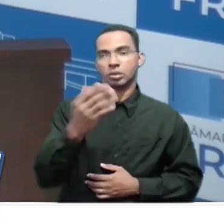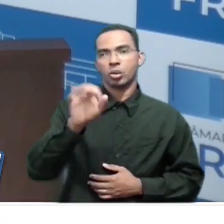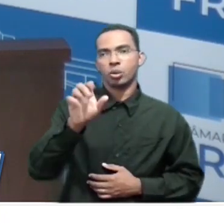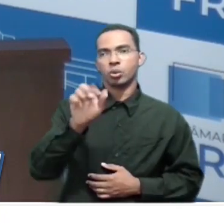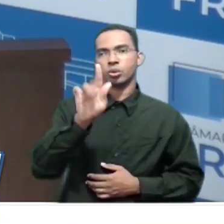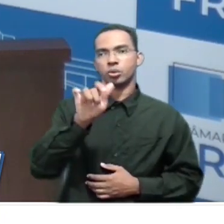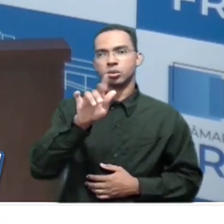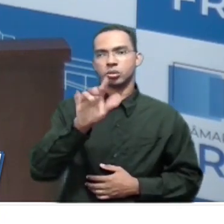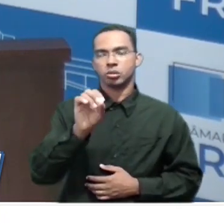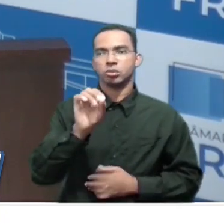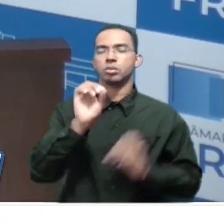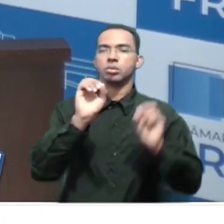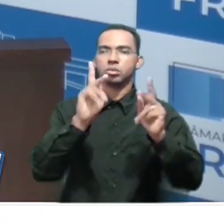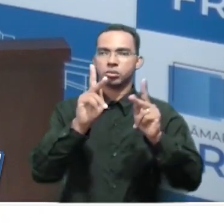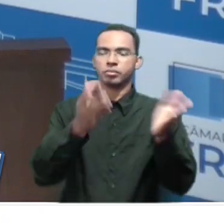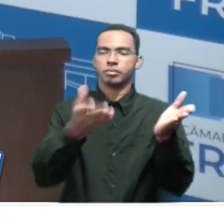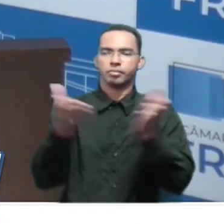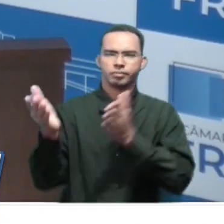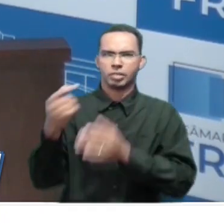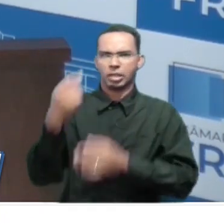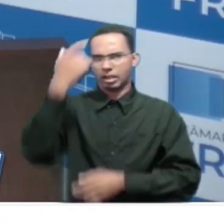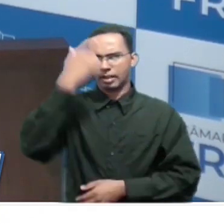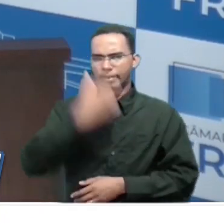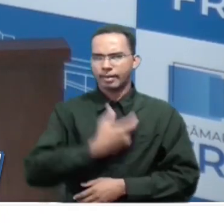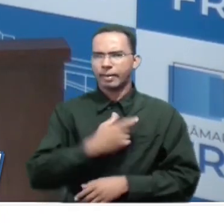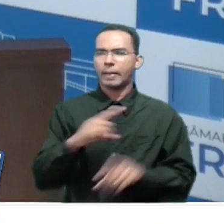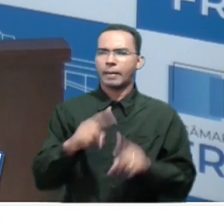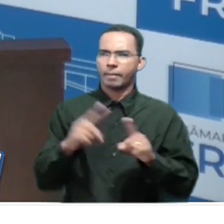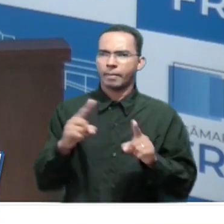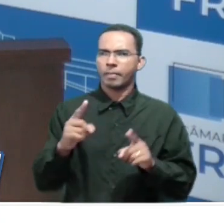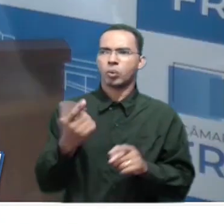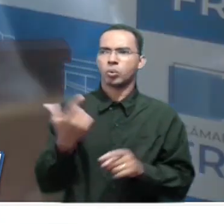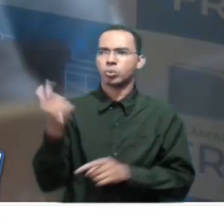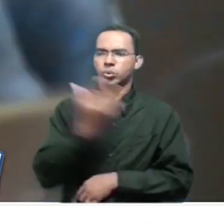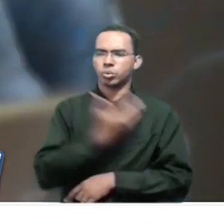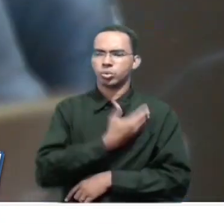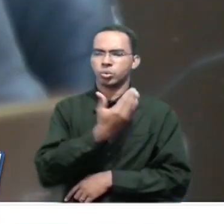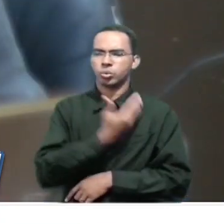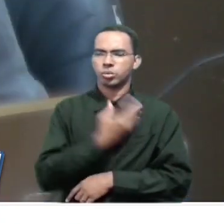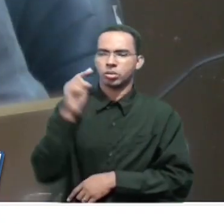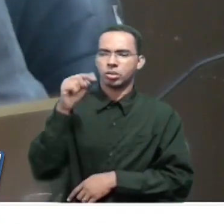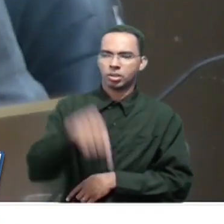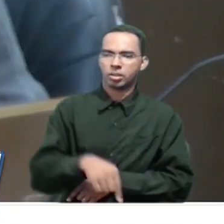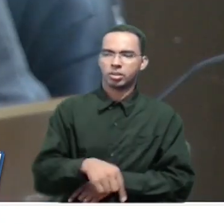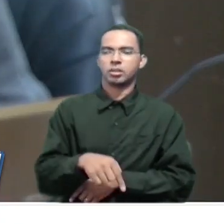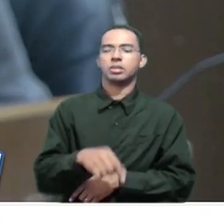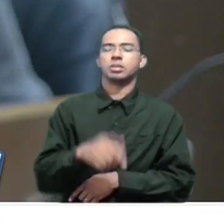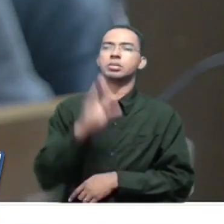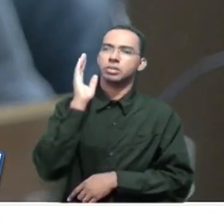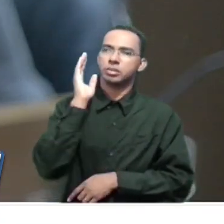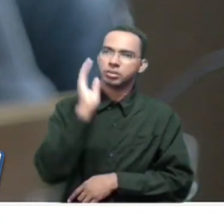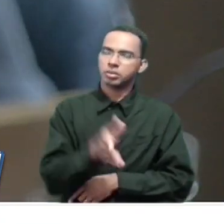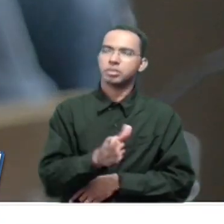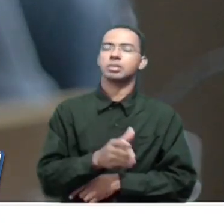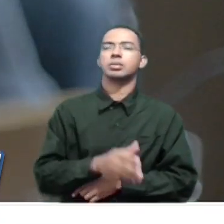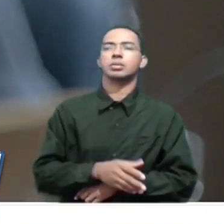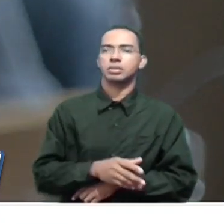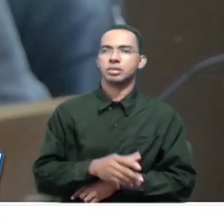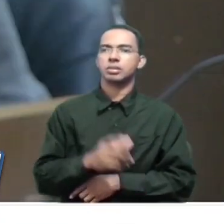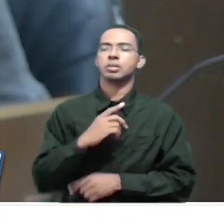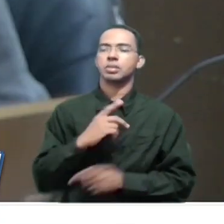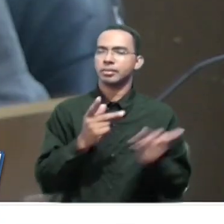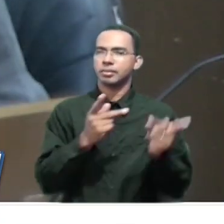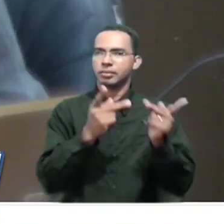lá. Não só eu, mas os meus colegas aqui, a gente tem